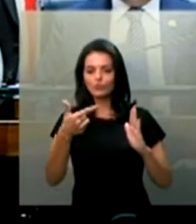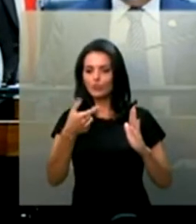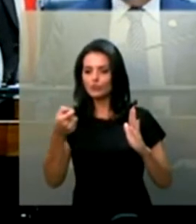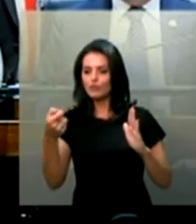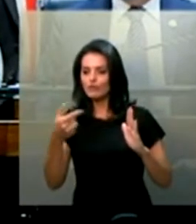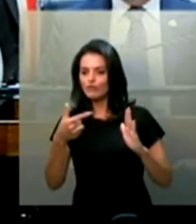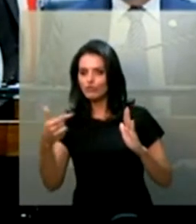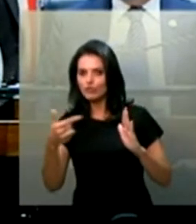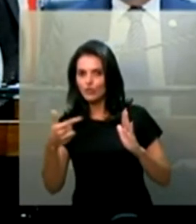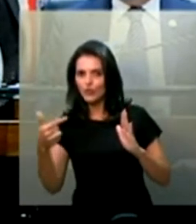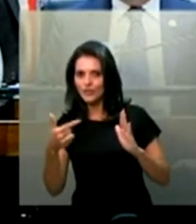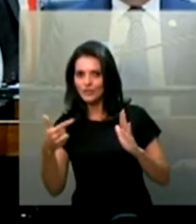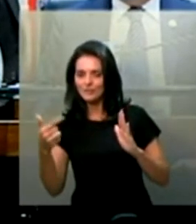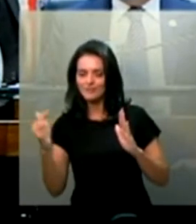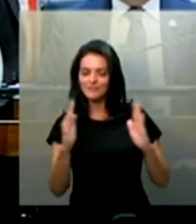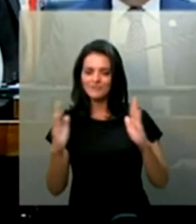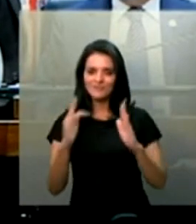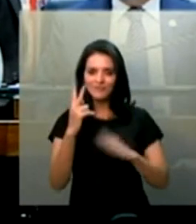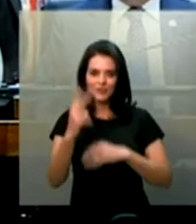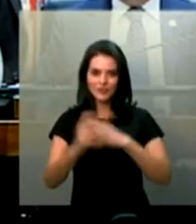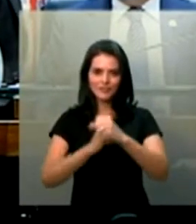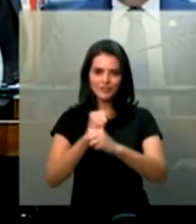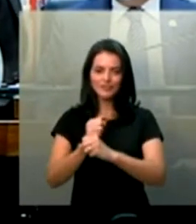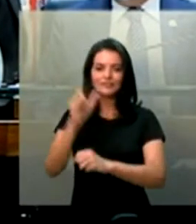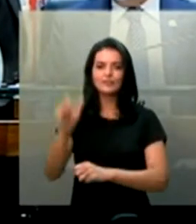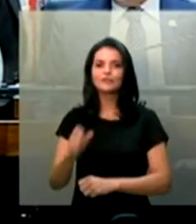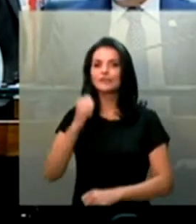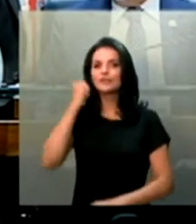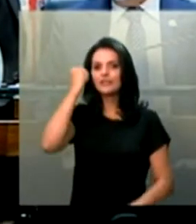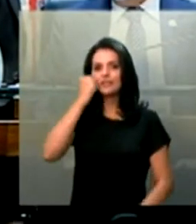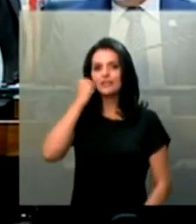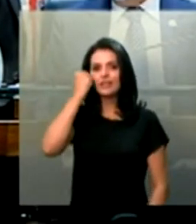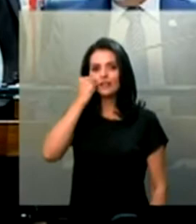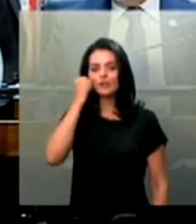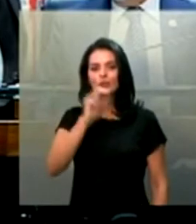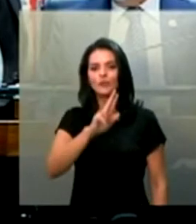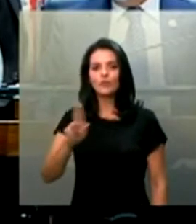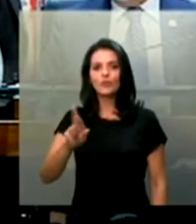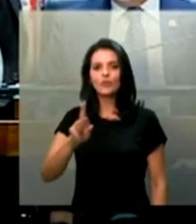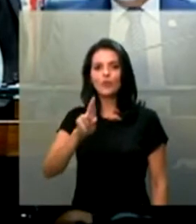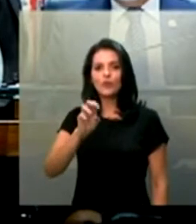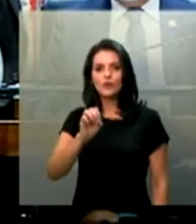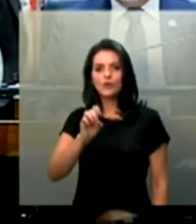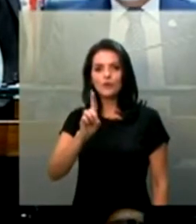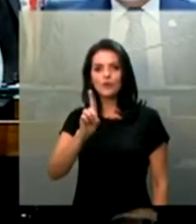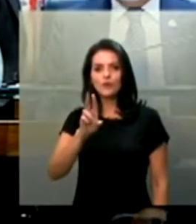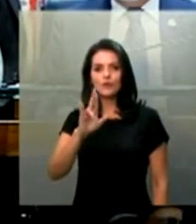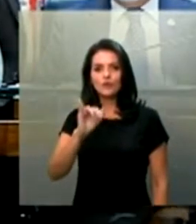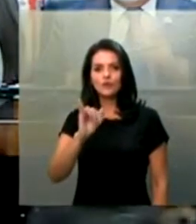2021-2022, Sua Excelência, o senador da República, Rodrigo Pacheco.